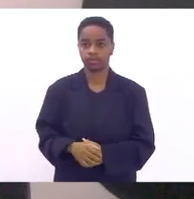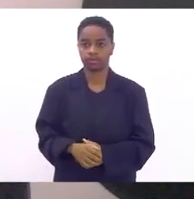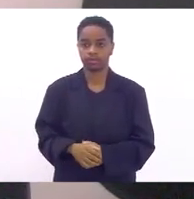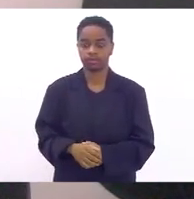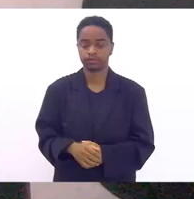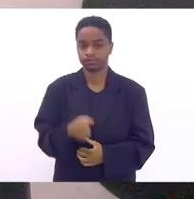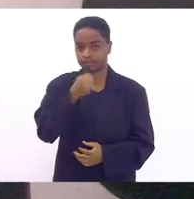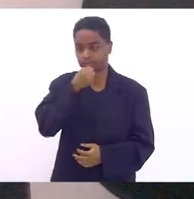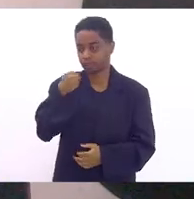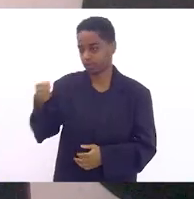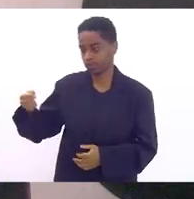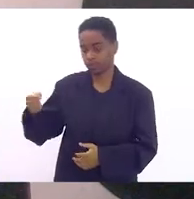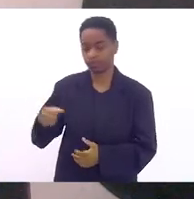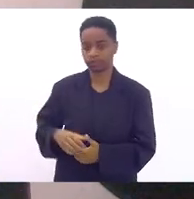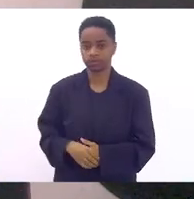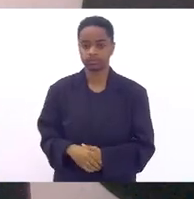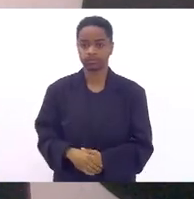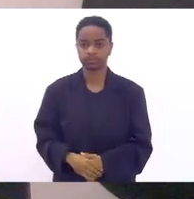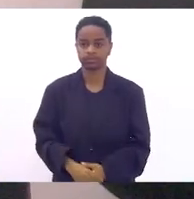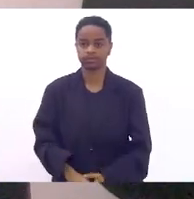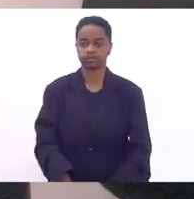o microfone para